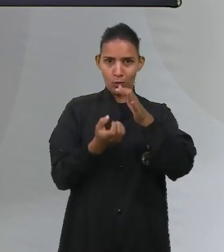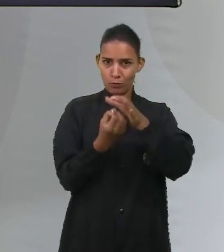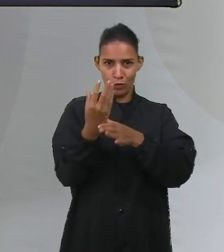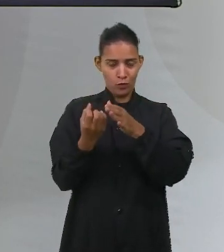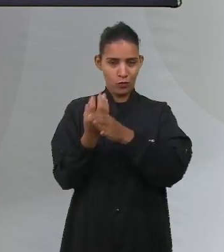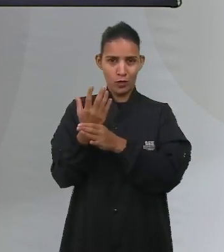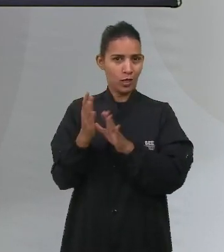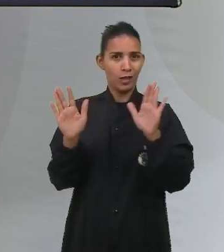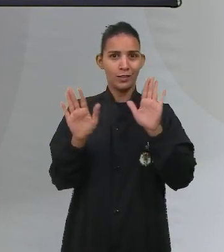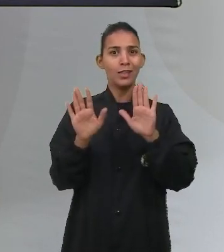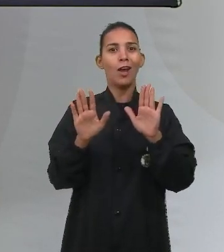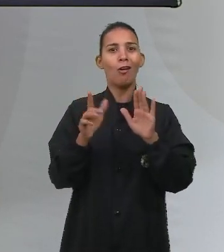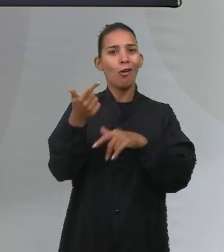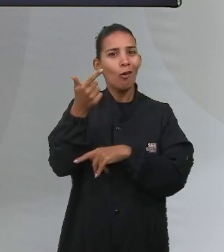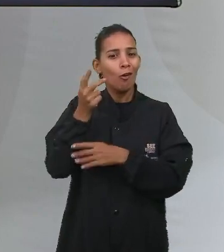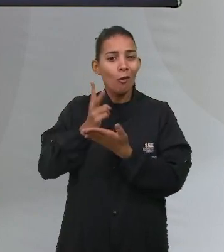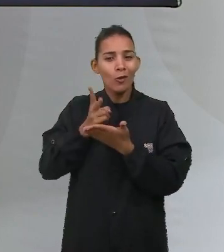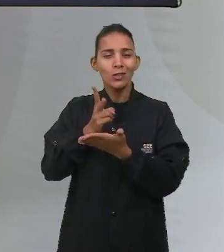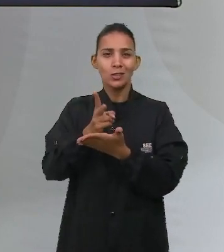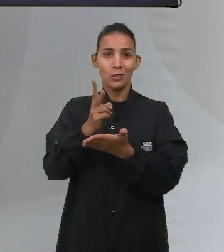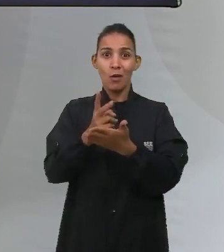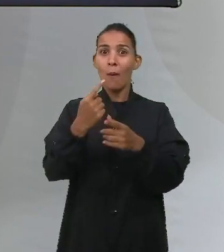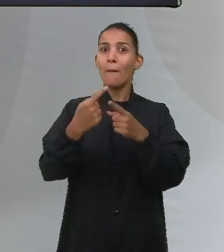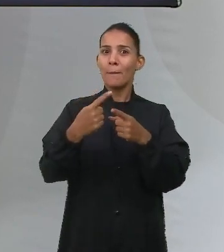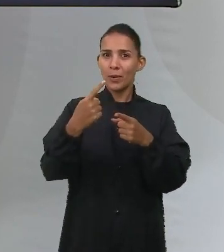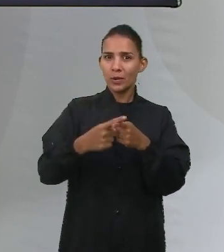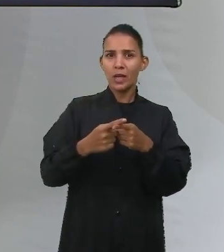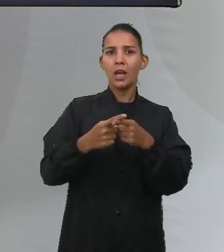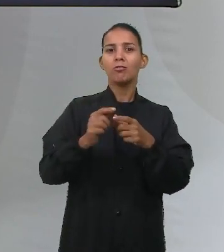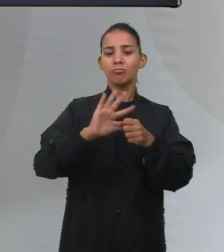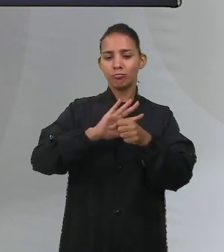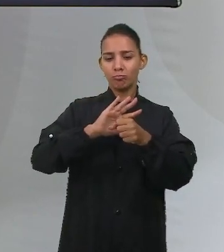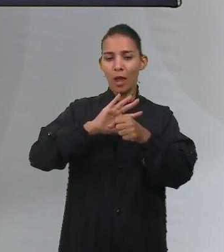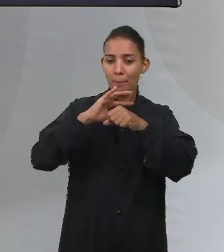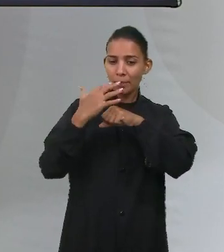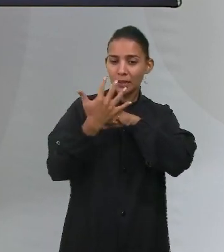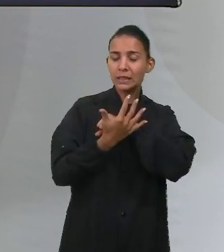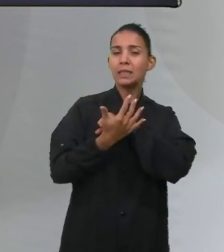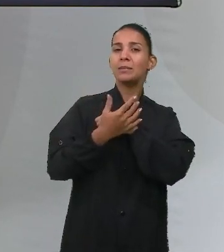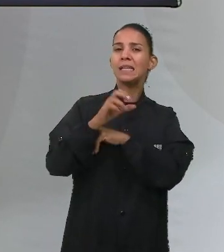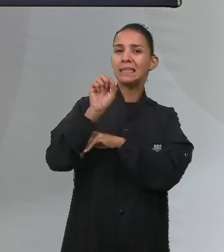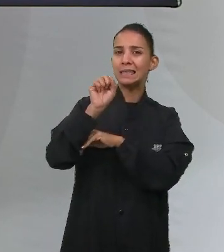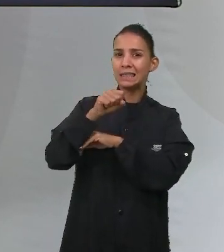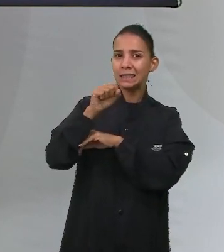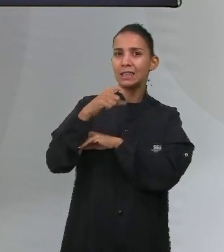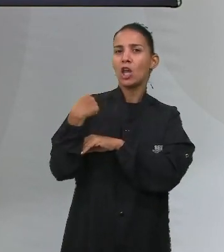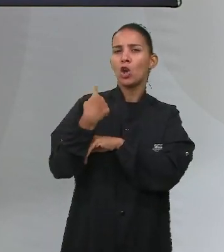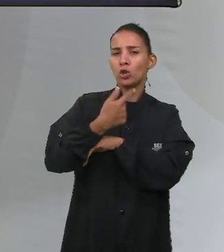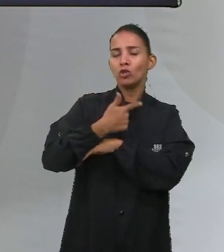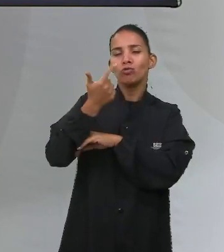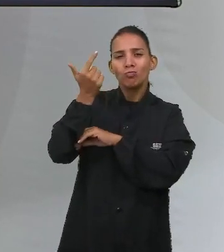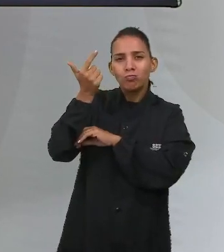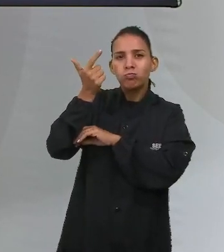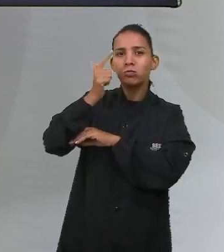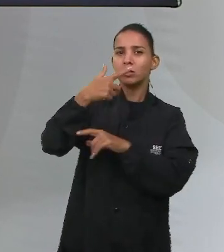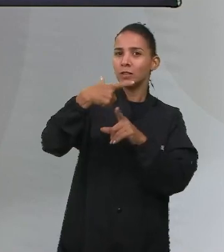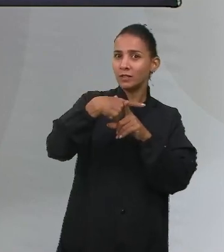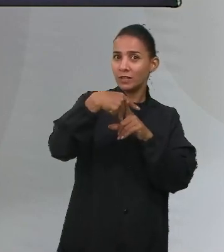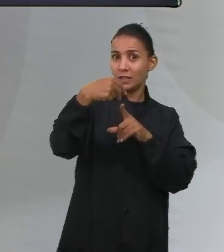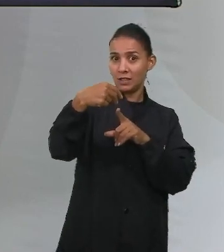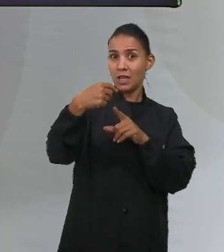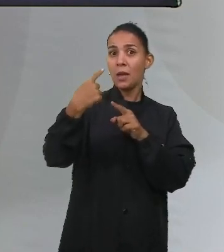Por incrível que pareça, apesar de que a pandemia ela tenha sido superada no sentido de